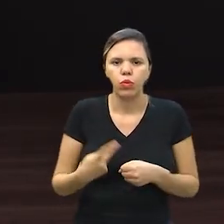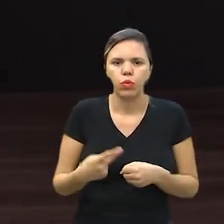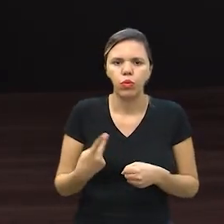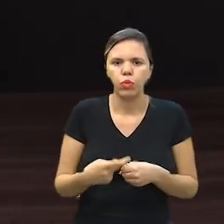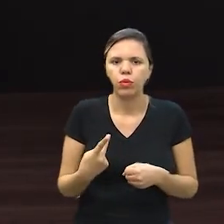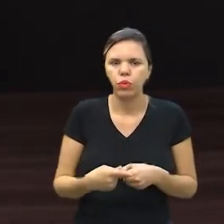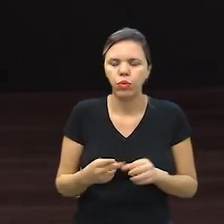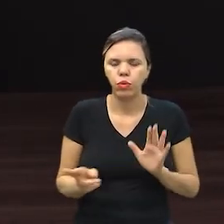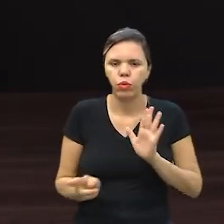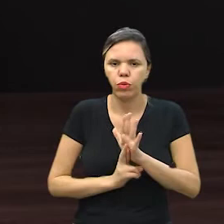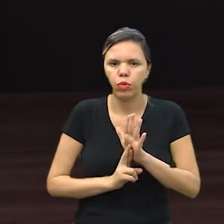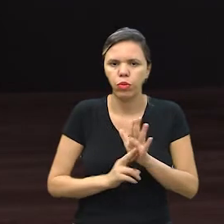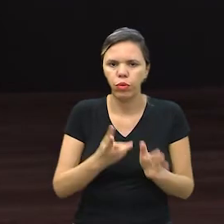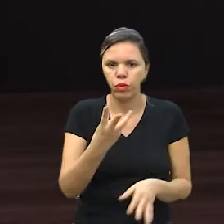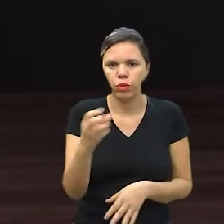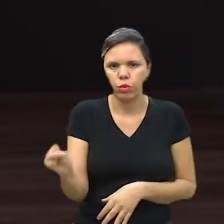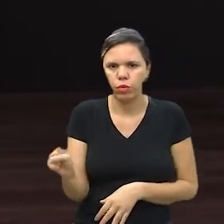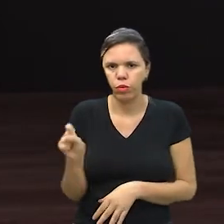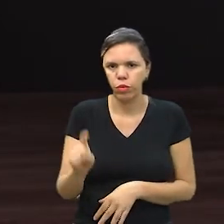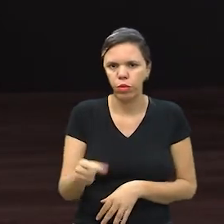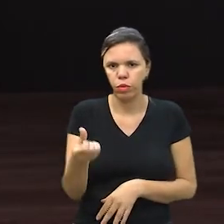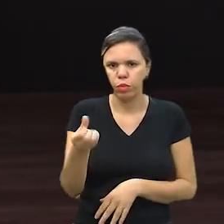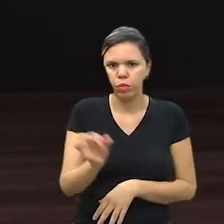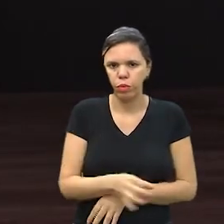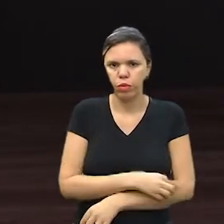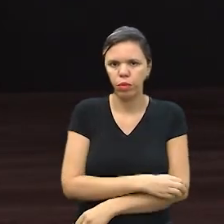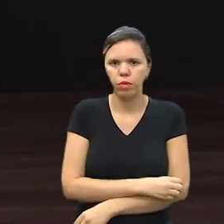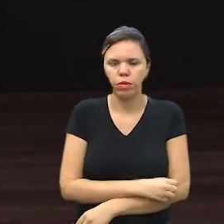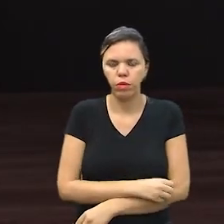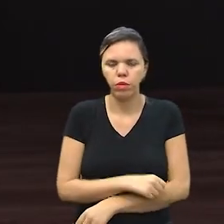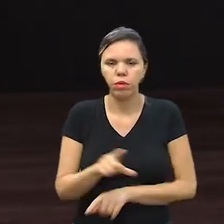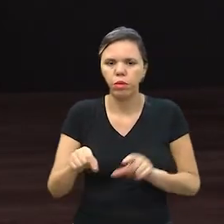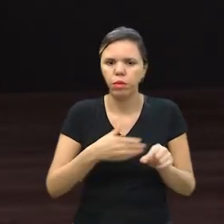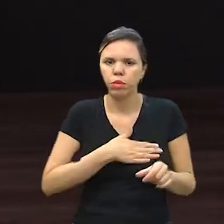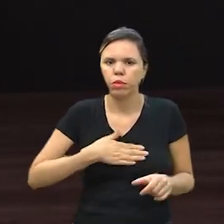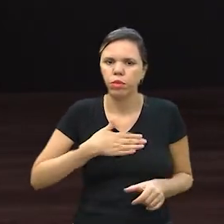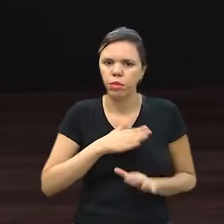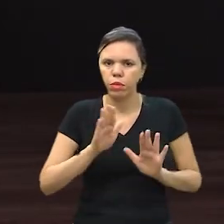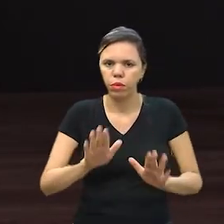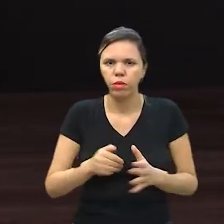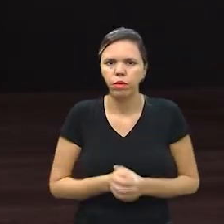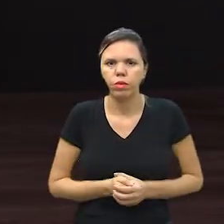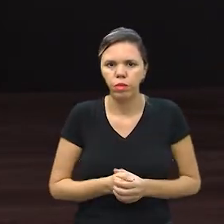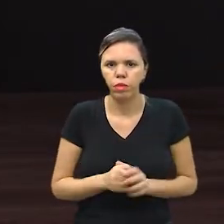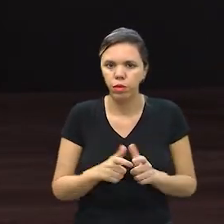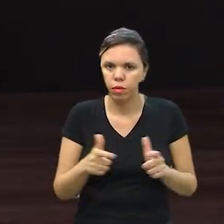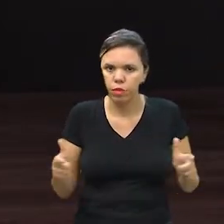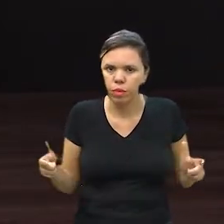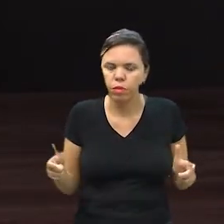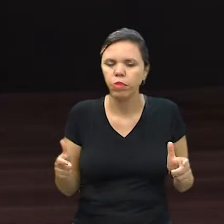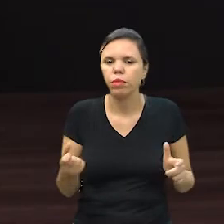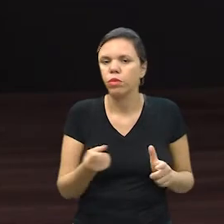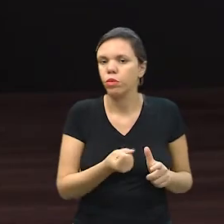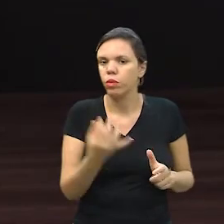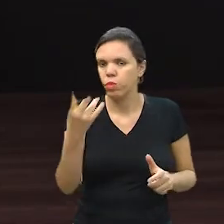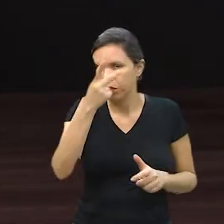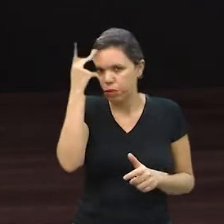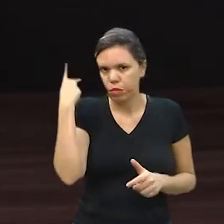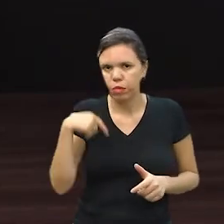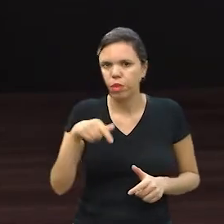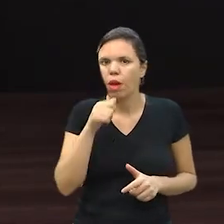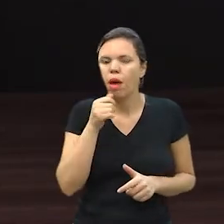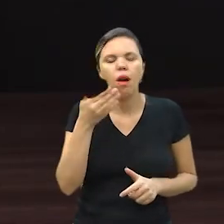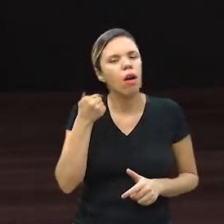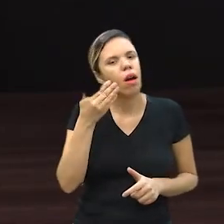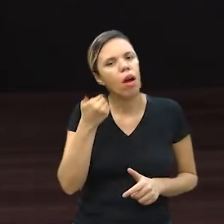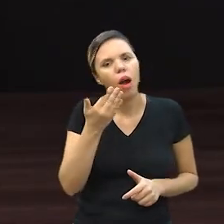produtos in natura representam 38,6% da preferência, mas é expressivo o percentual de pessoas